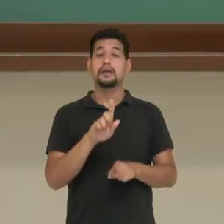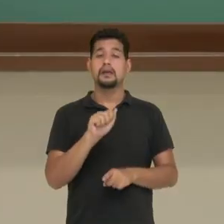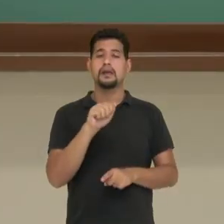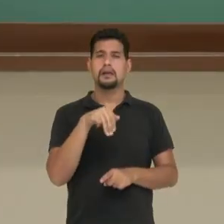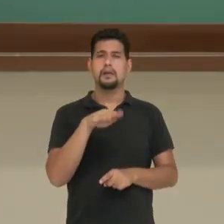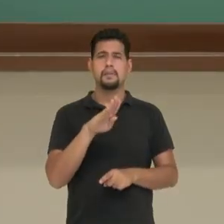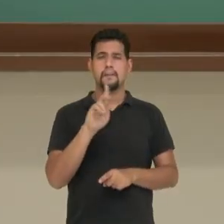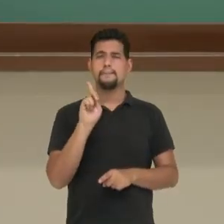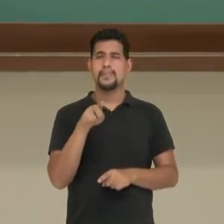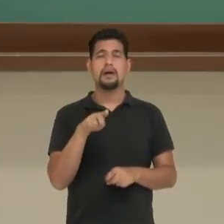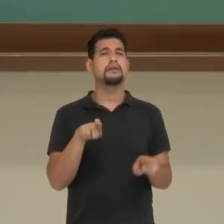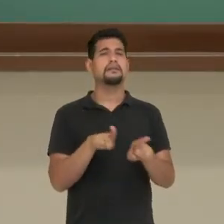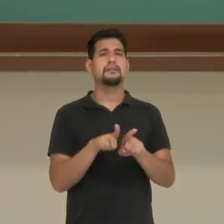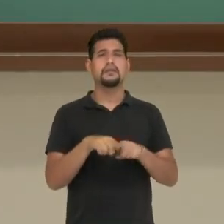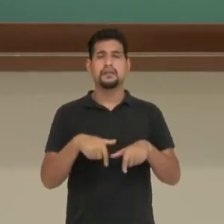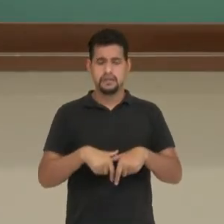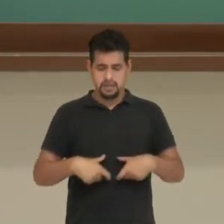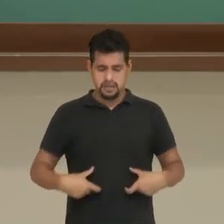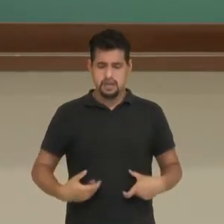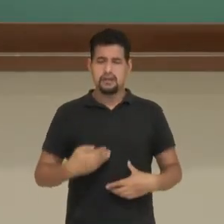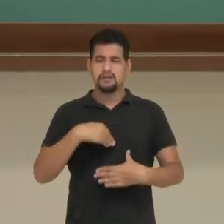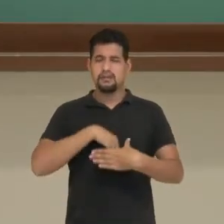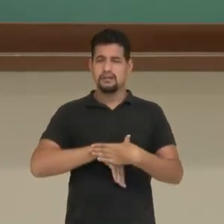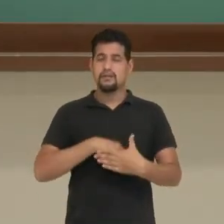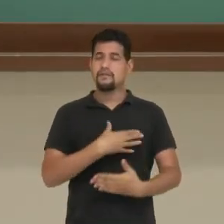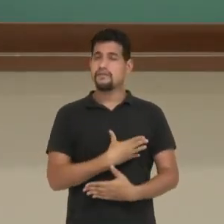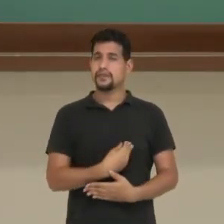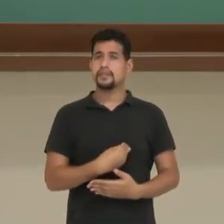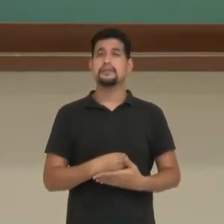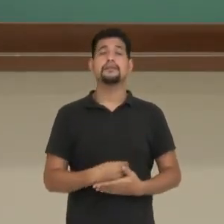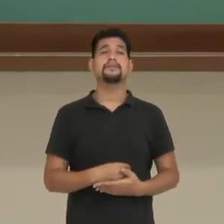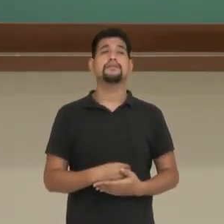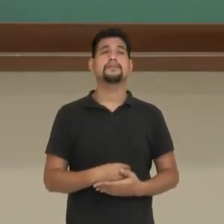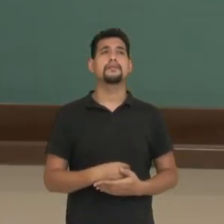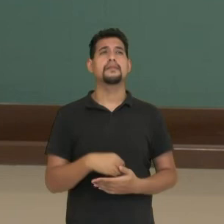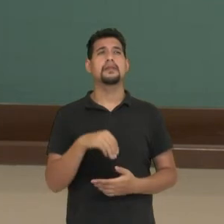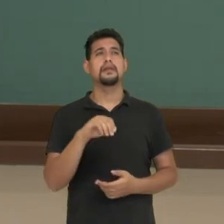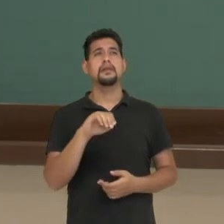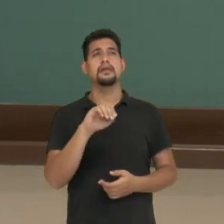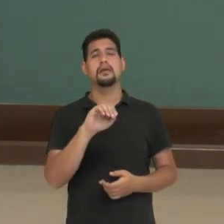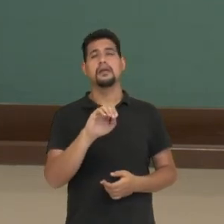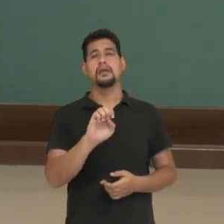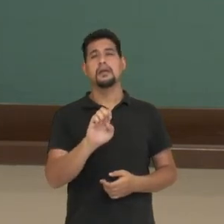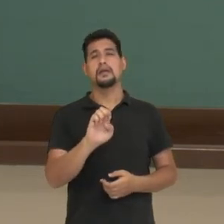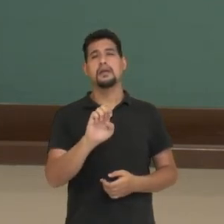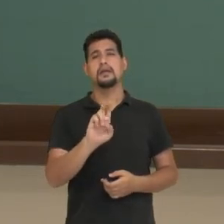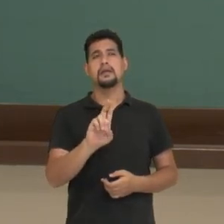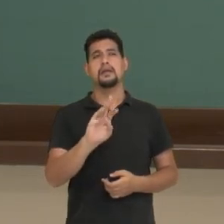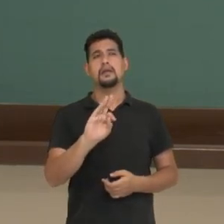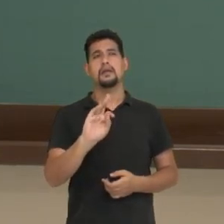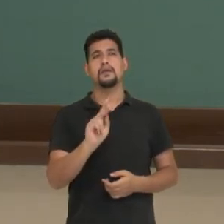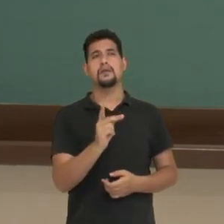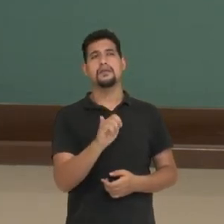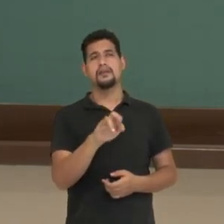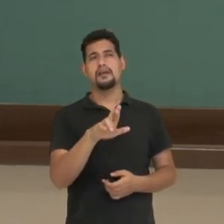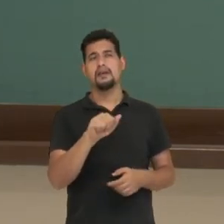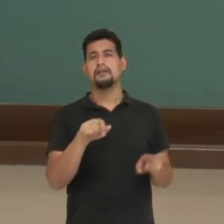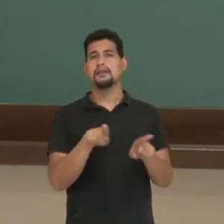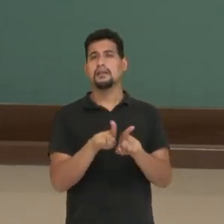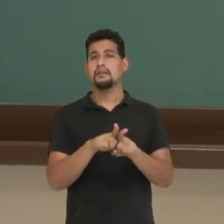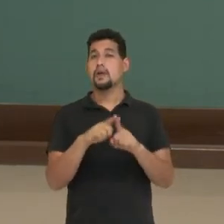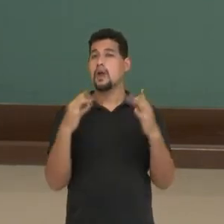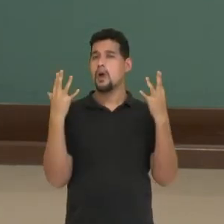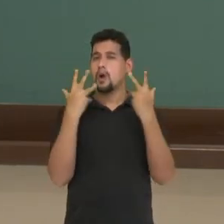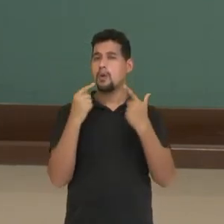por exemplo, que tem aquela bolsa aqui onde fica o filhotinho. Eutéria ou placentália, a gente tem vários grupos aqui, né? Então, por exemplo, onça